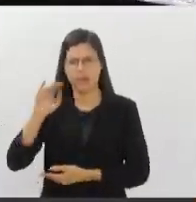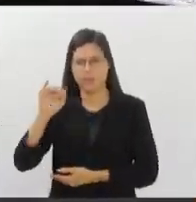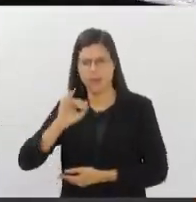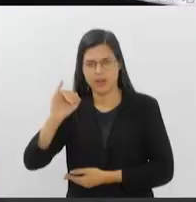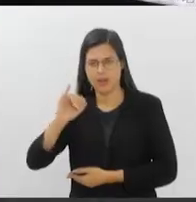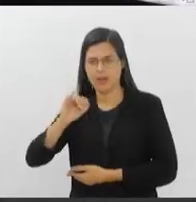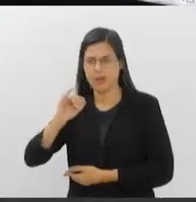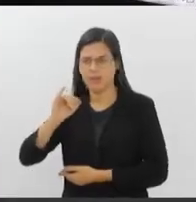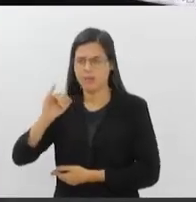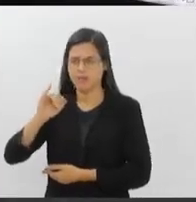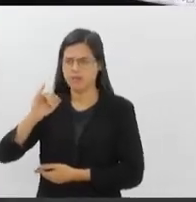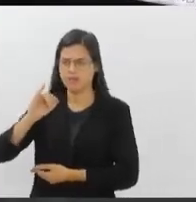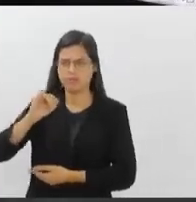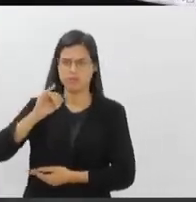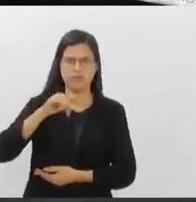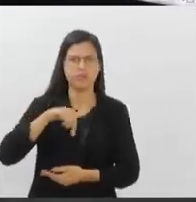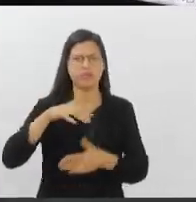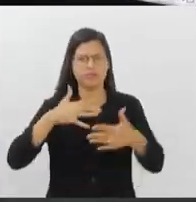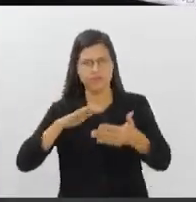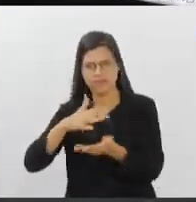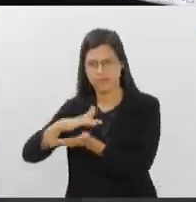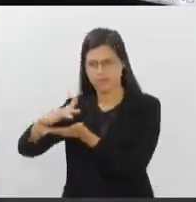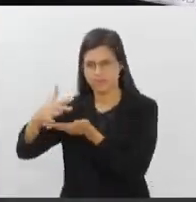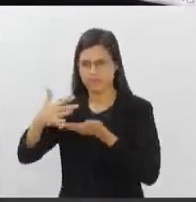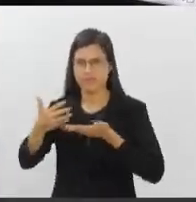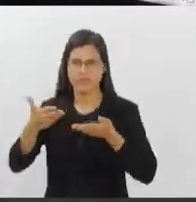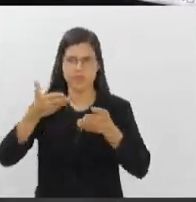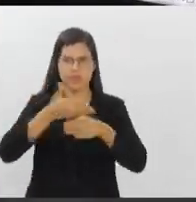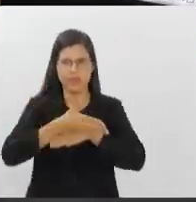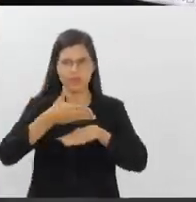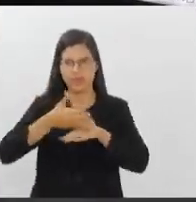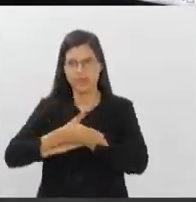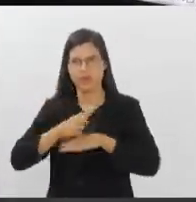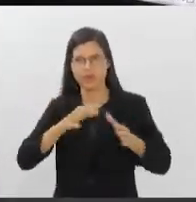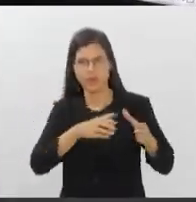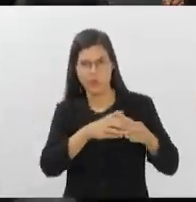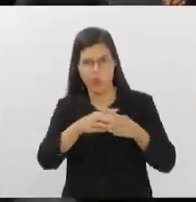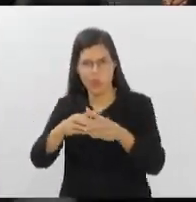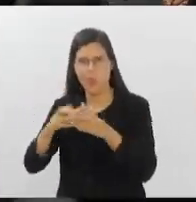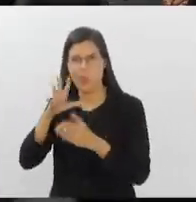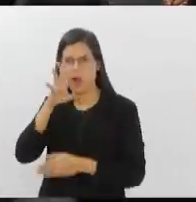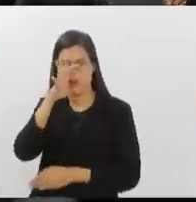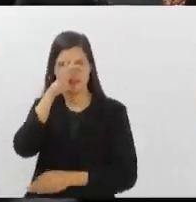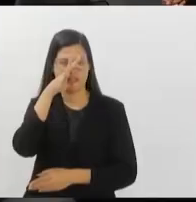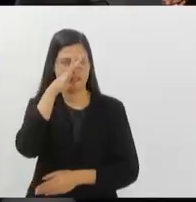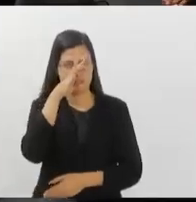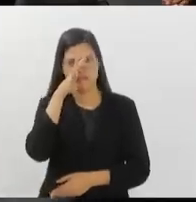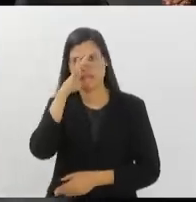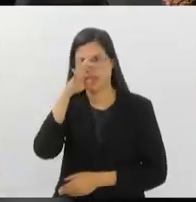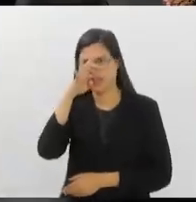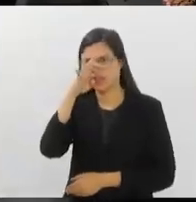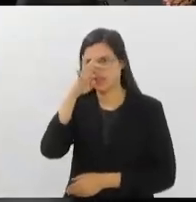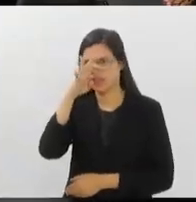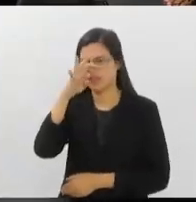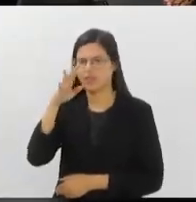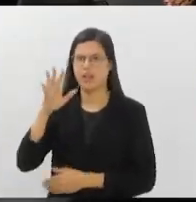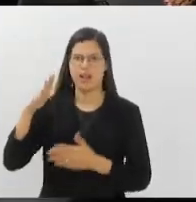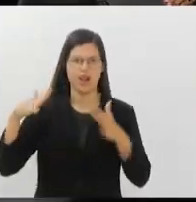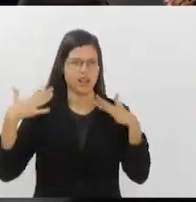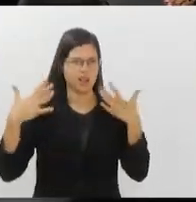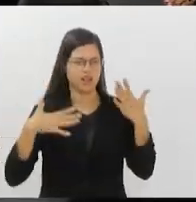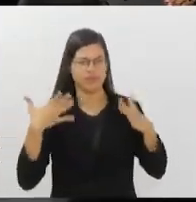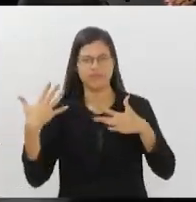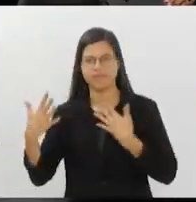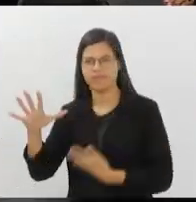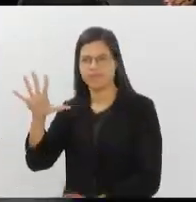eu vou. Vejam essa massa fuliã, faz do samba resistência, põe o medo na cadência da alegria, meu